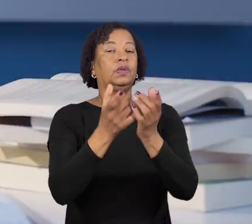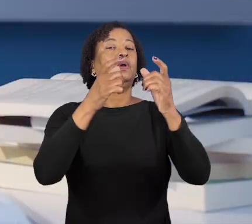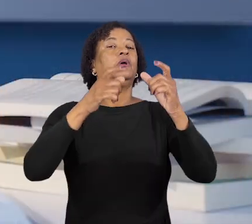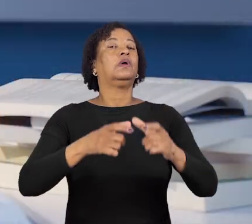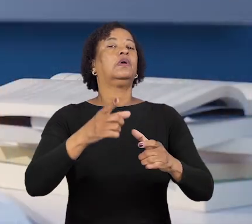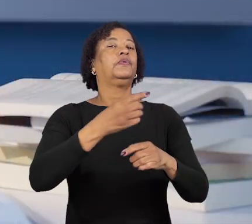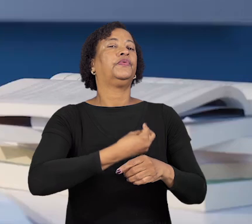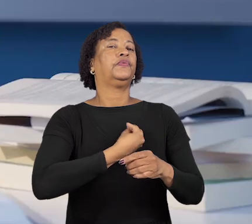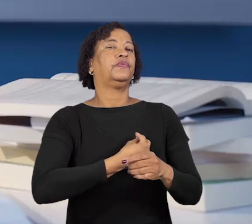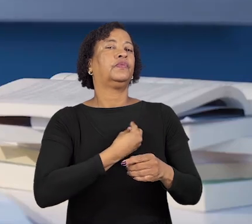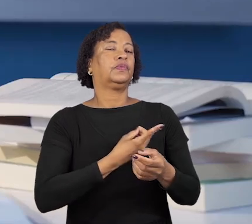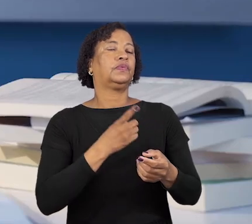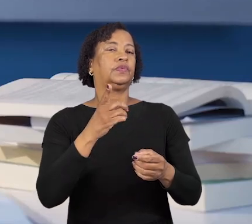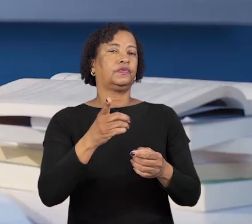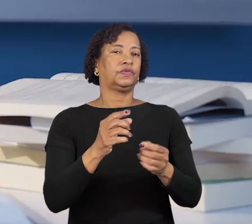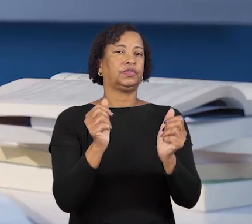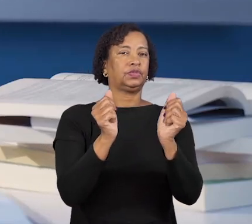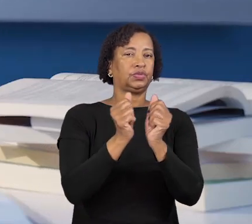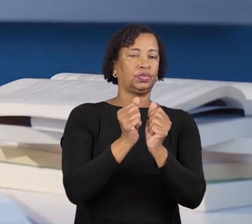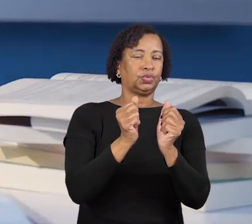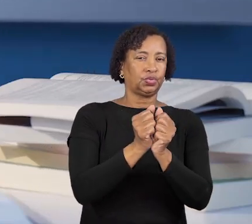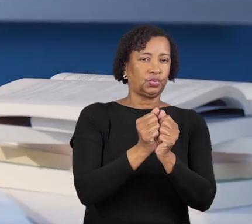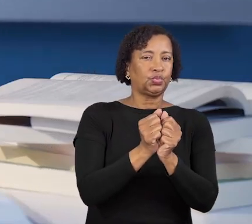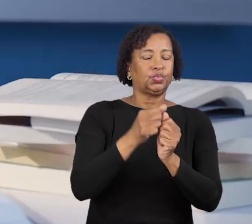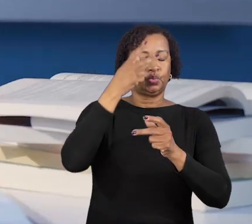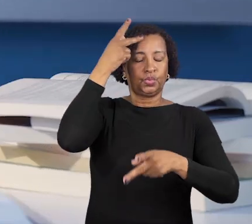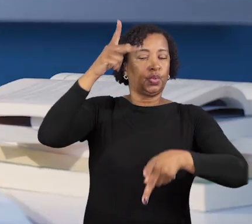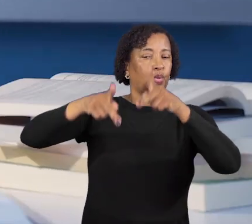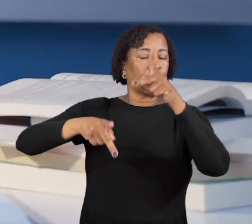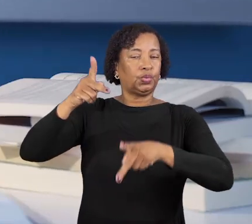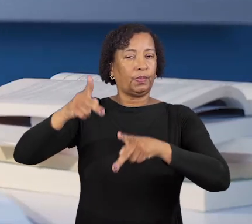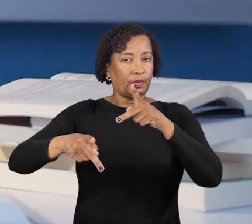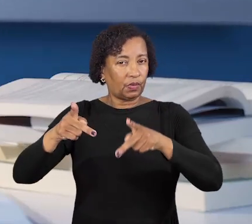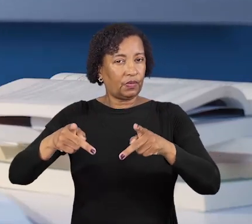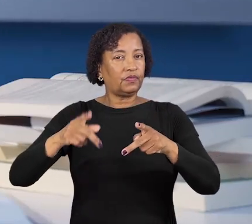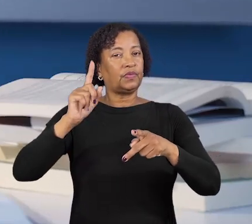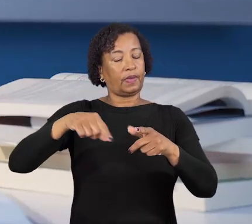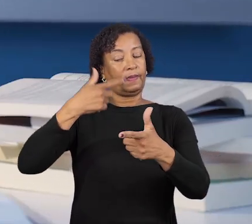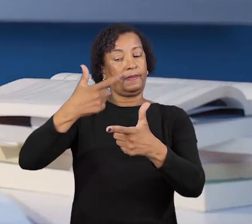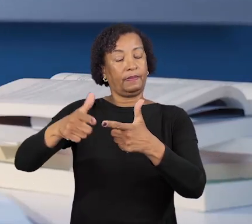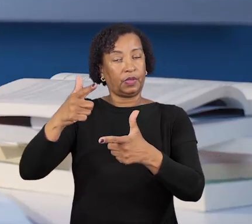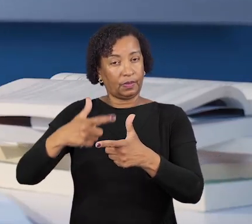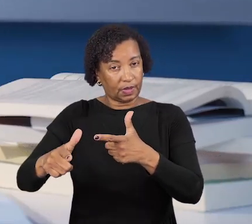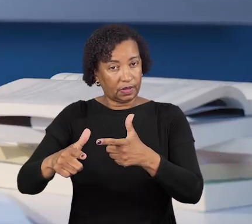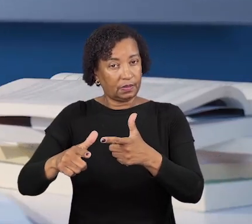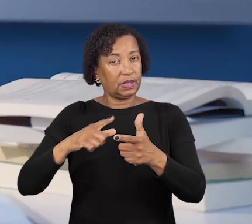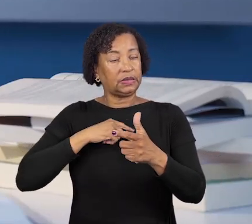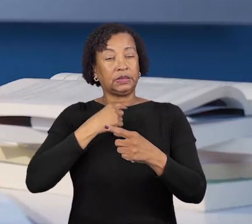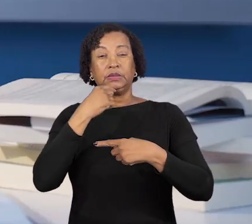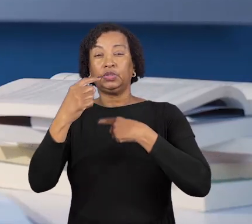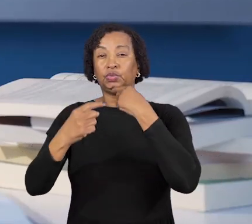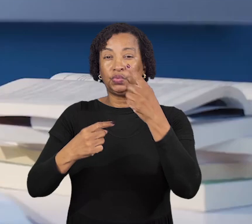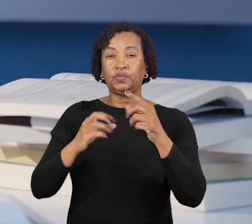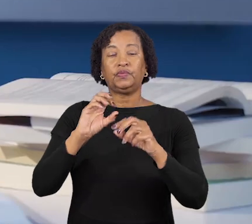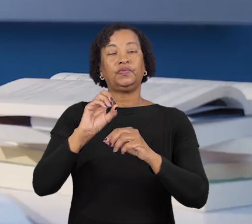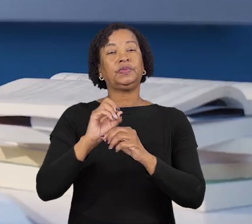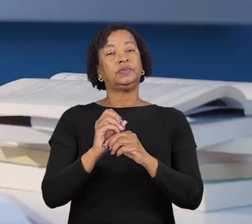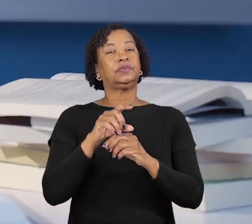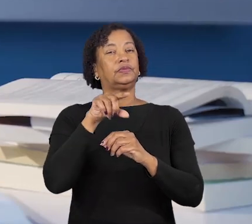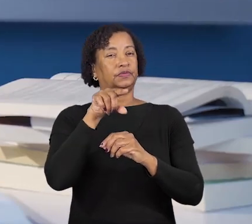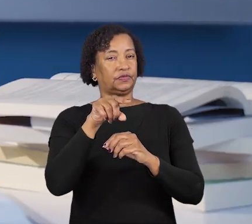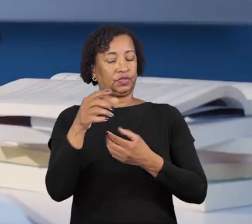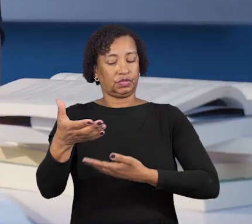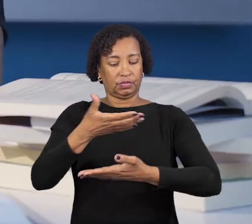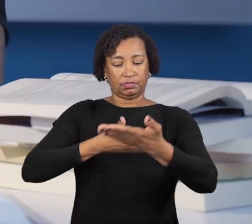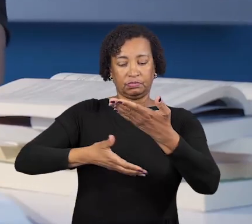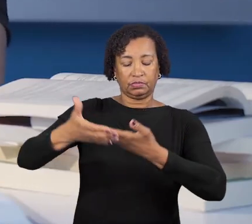onde você está? Você ainda está ao pé da montanha? Ainda é parte do problema e está cheio de dúvidas? O fato